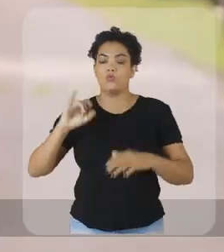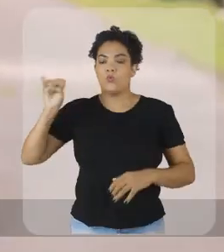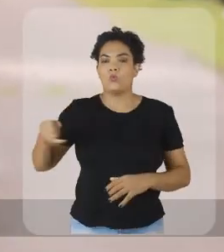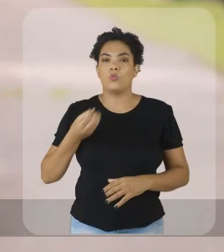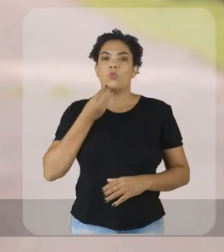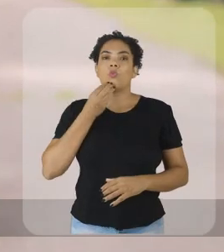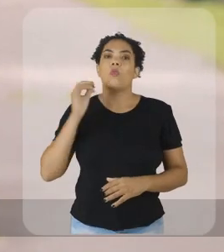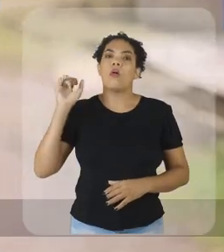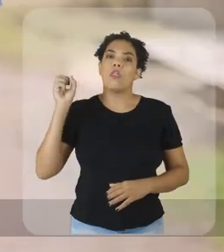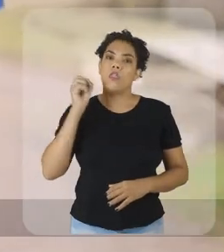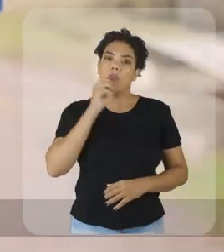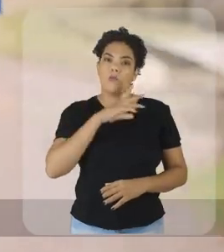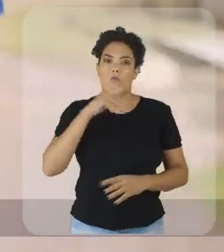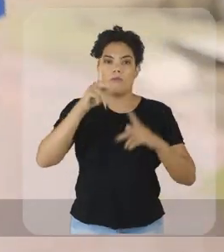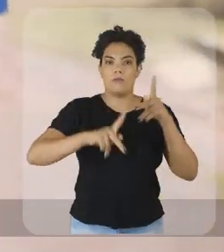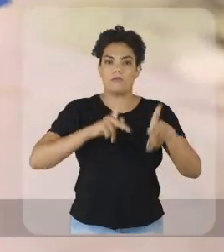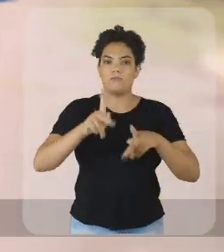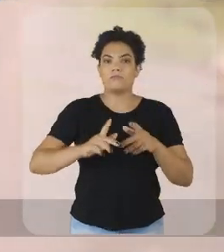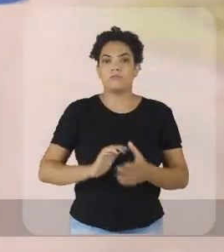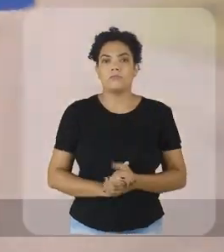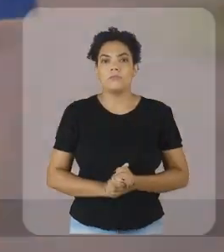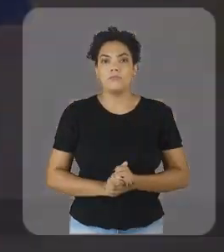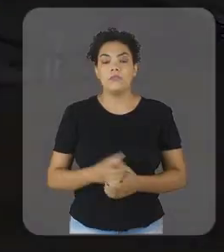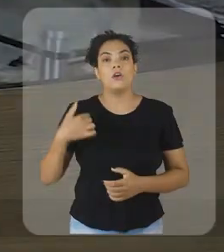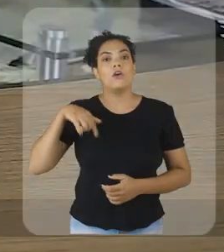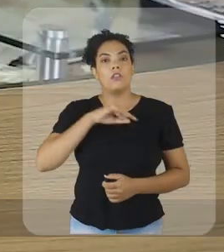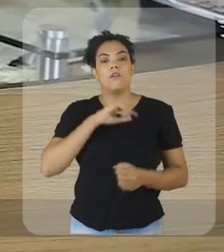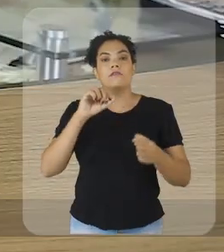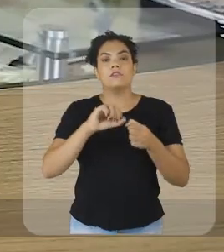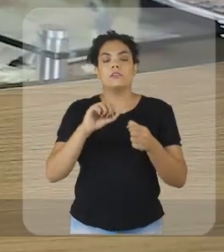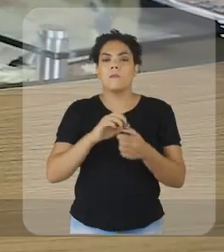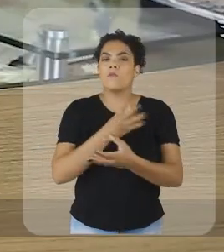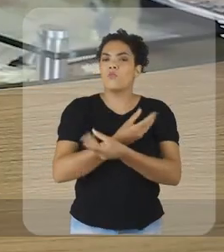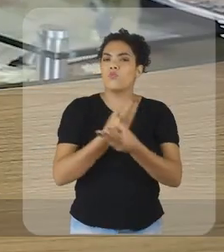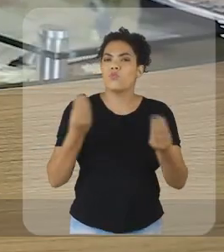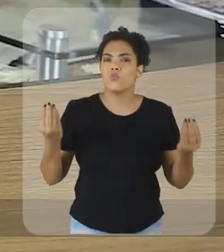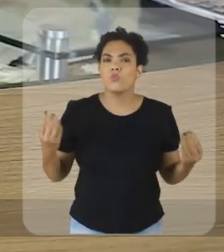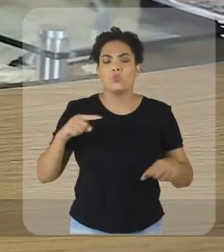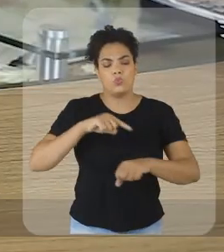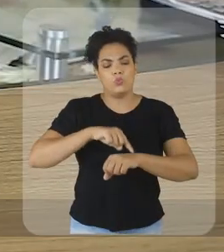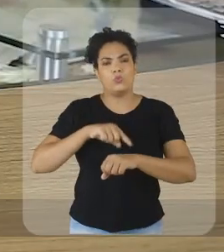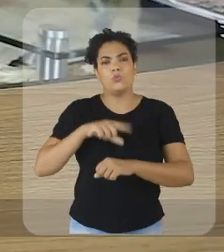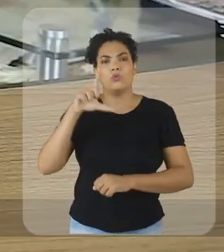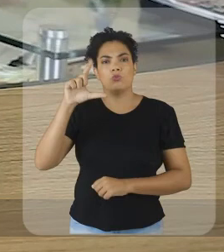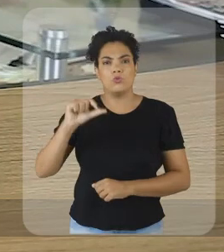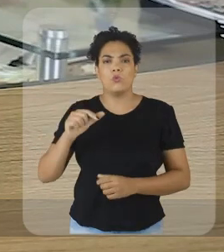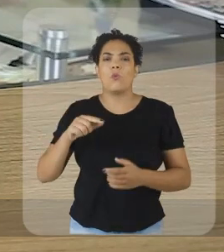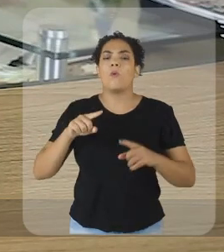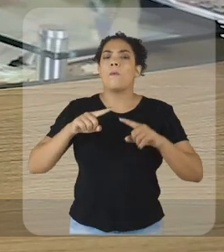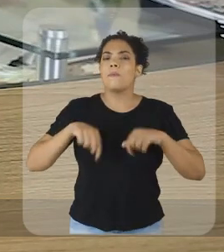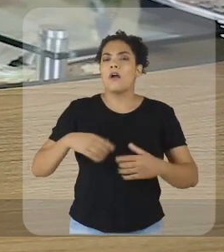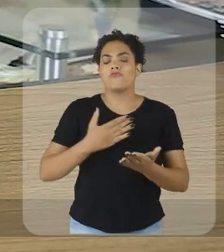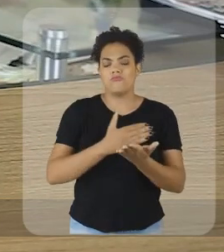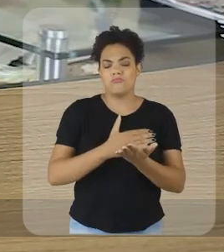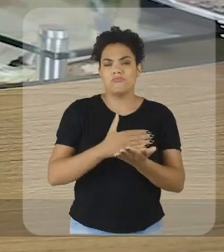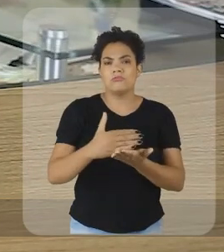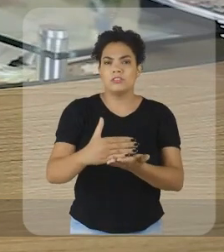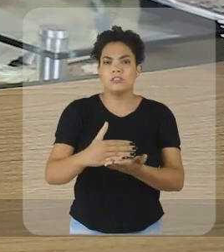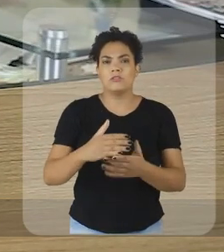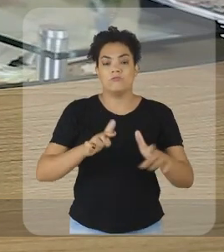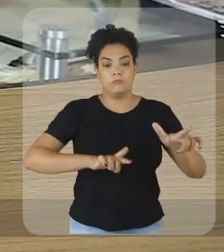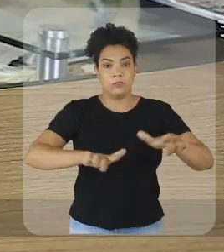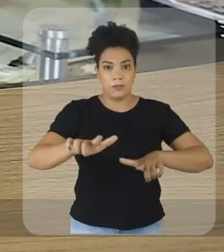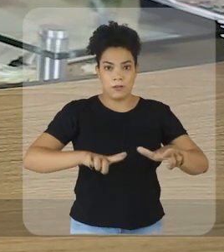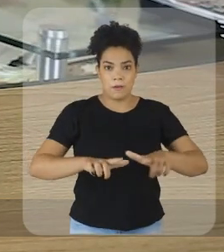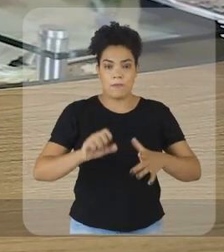novas oportunidades para todos. Fizemos muito em pouco tempo, mas estamos apenas começando